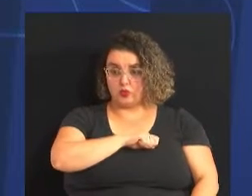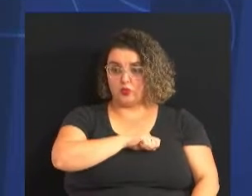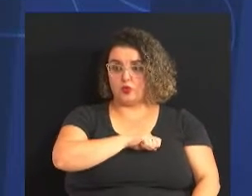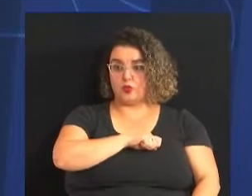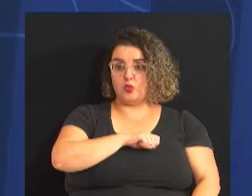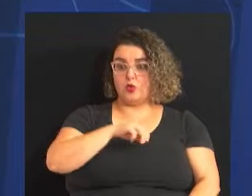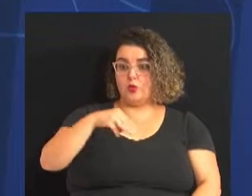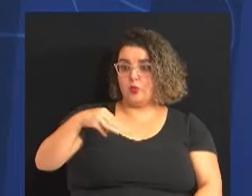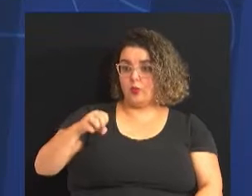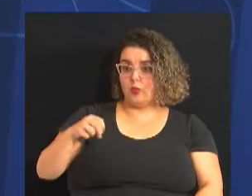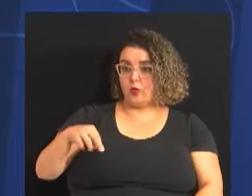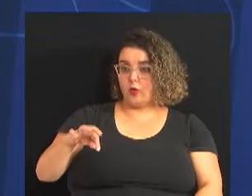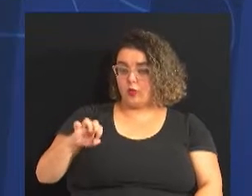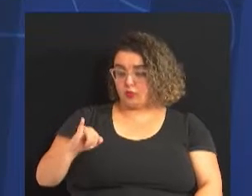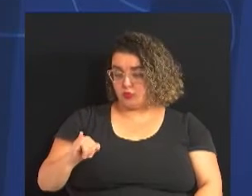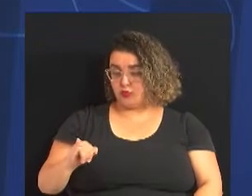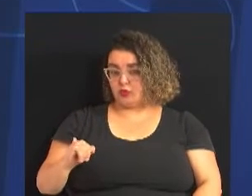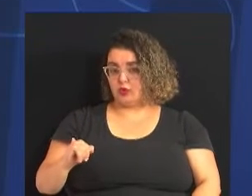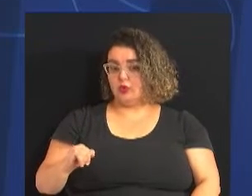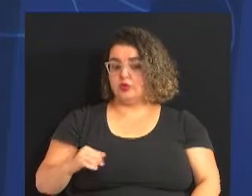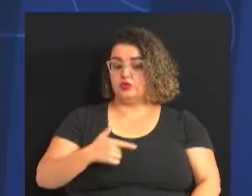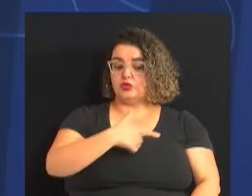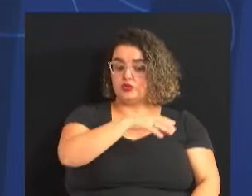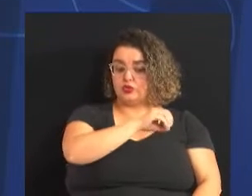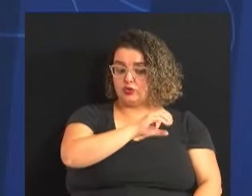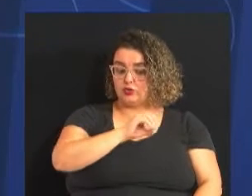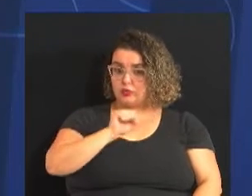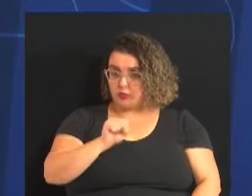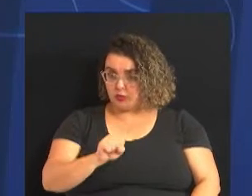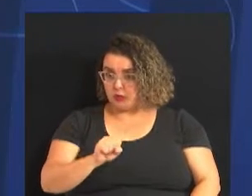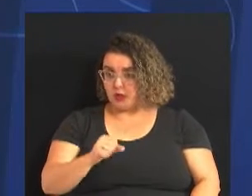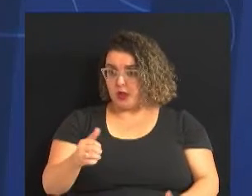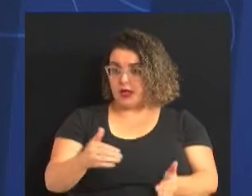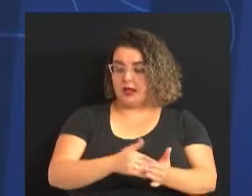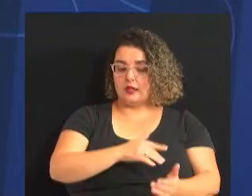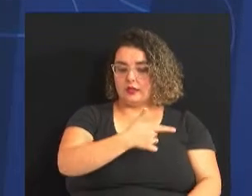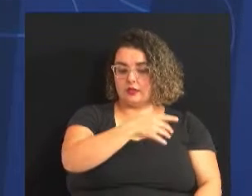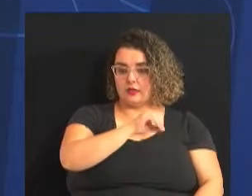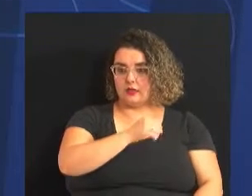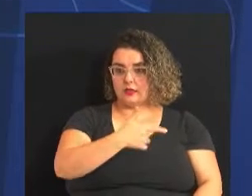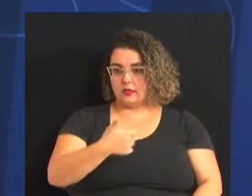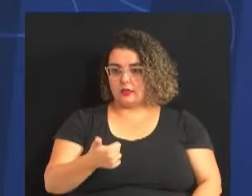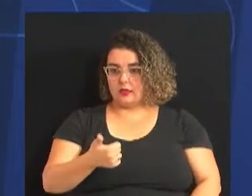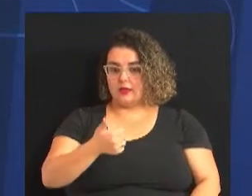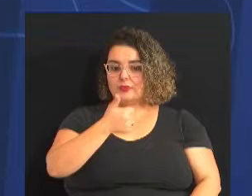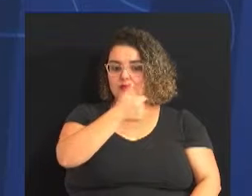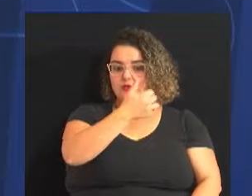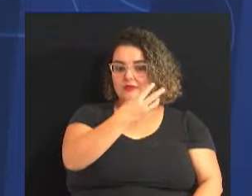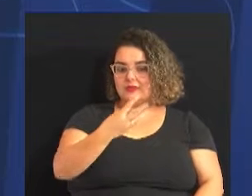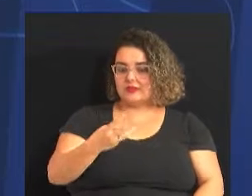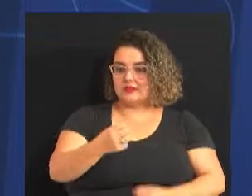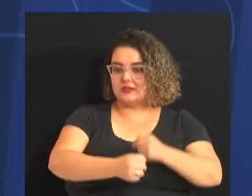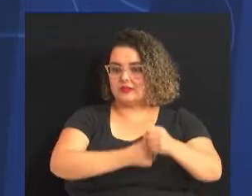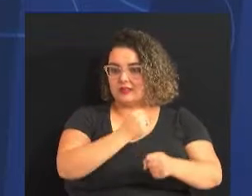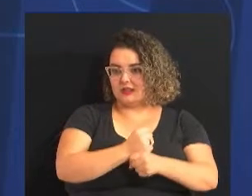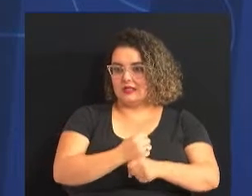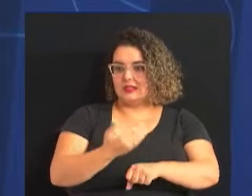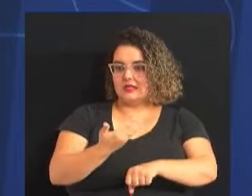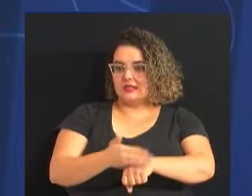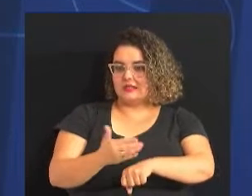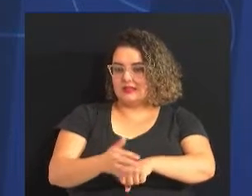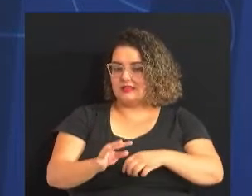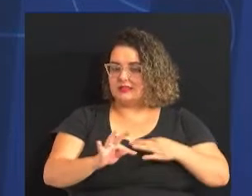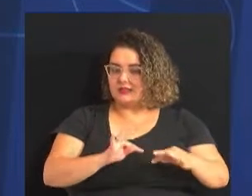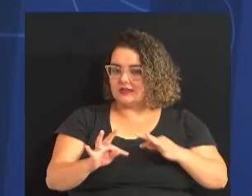Monalve. Então, de 2008 a 2021, nos últimos 13 anos, apenas treinadores